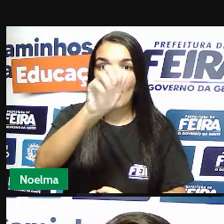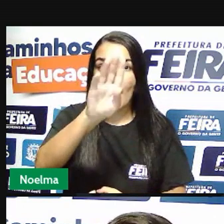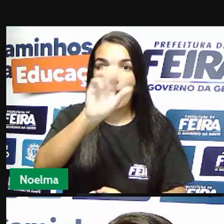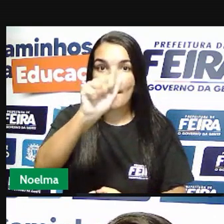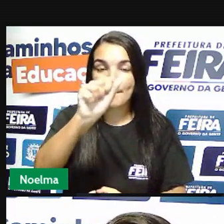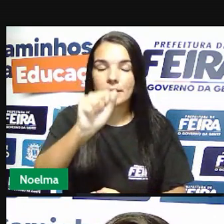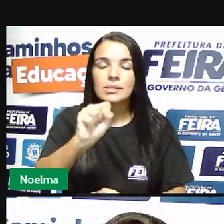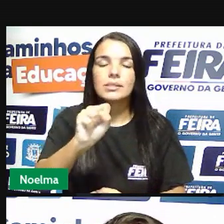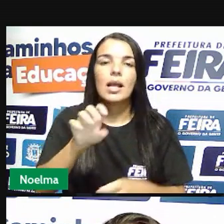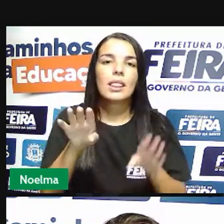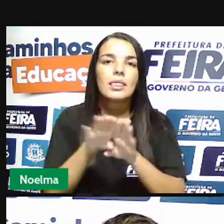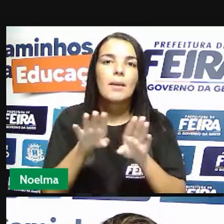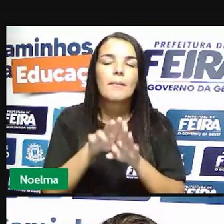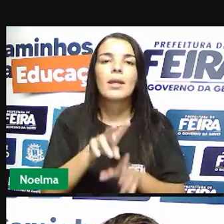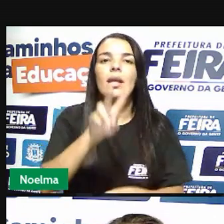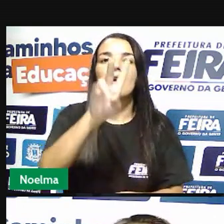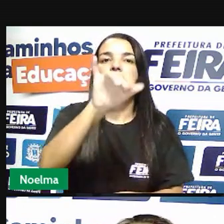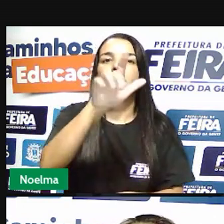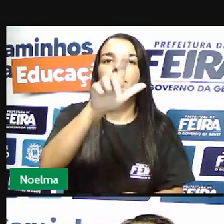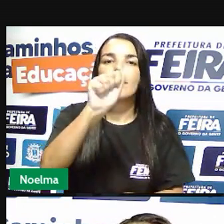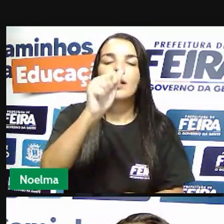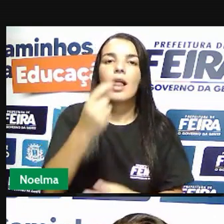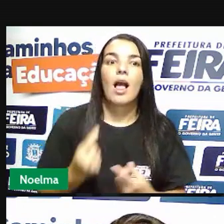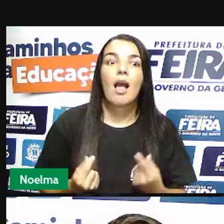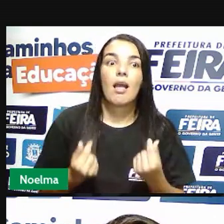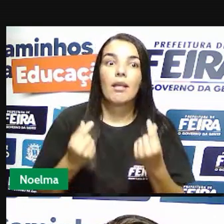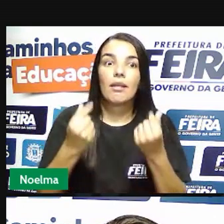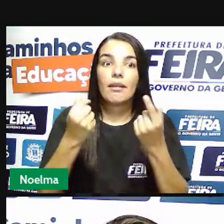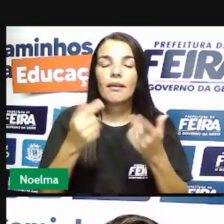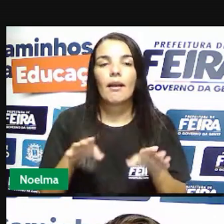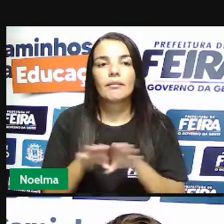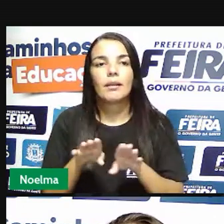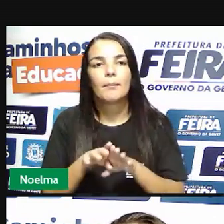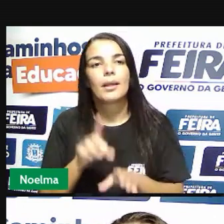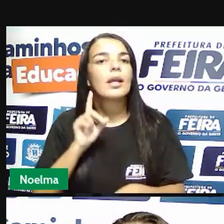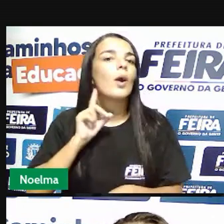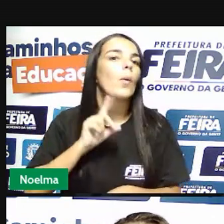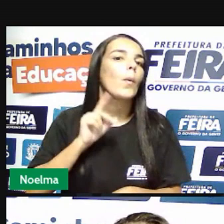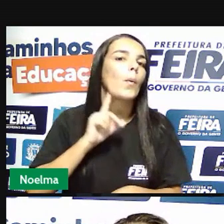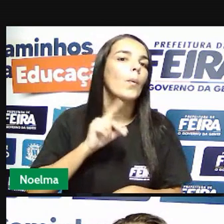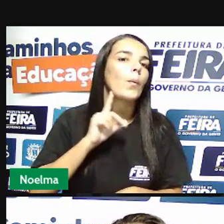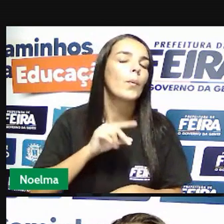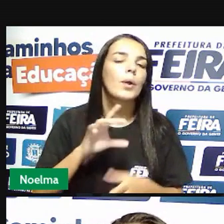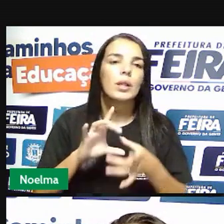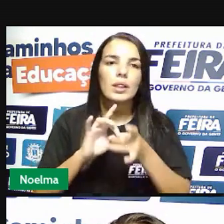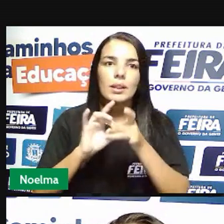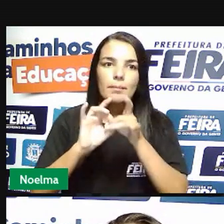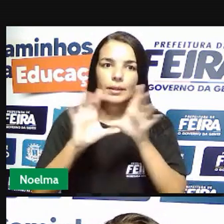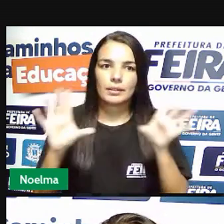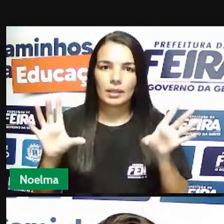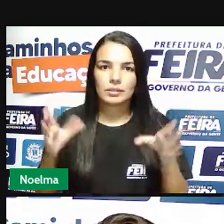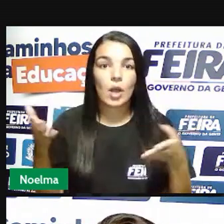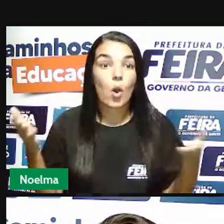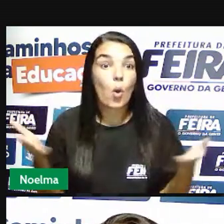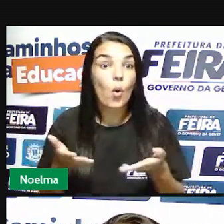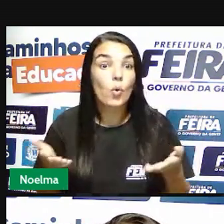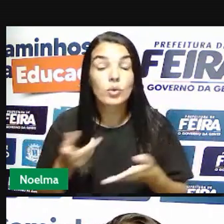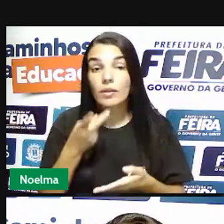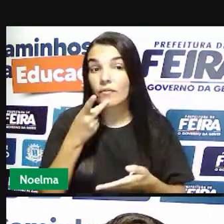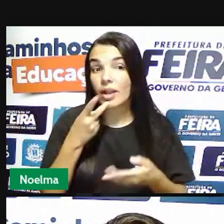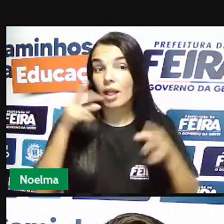Ou a revolta de Vila Rica, também chamada, a Inconfidência Mineira. E hoje nós vamos falar sobre a